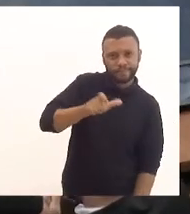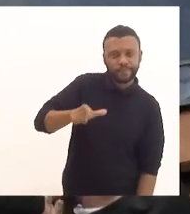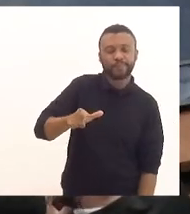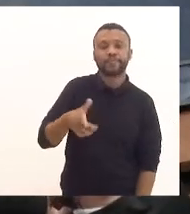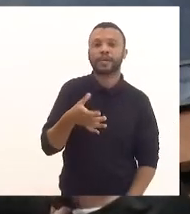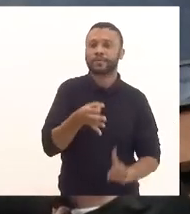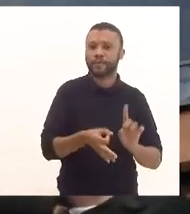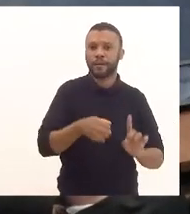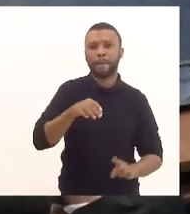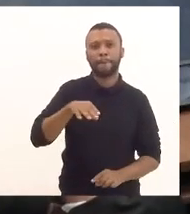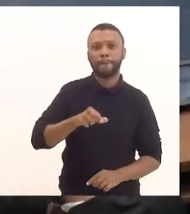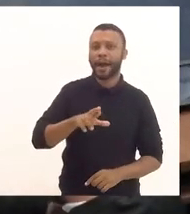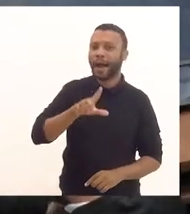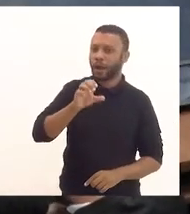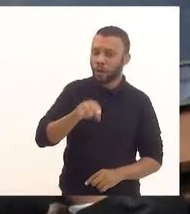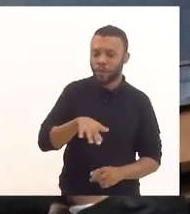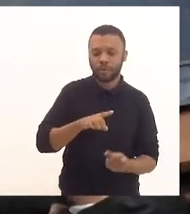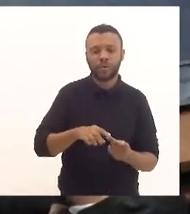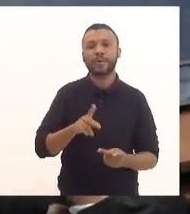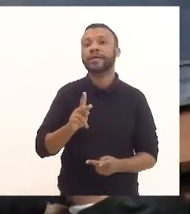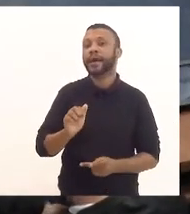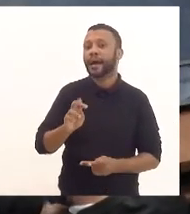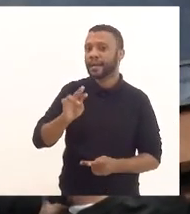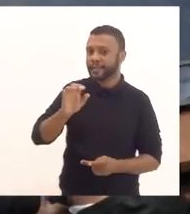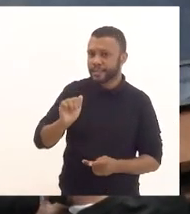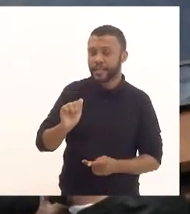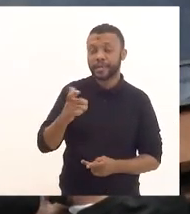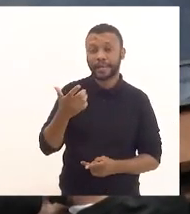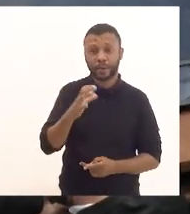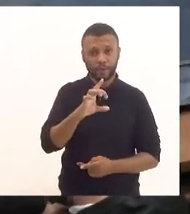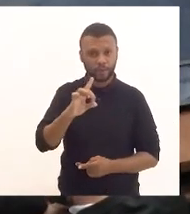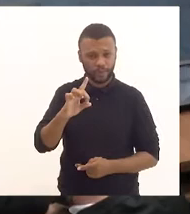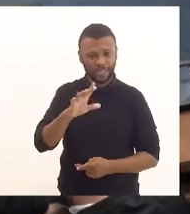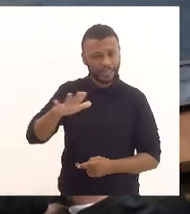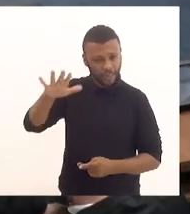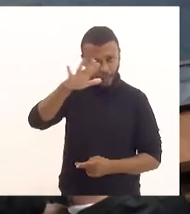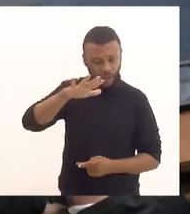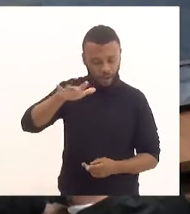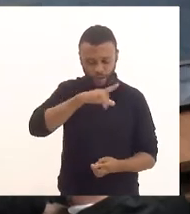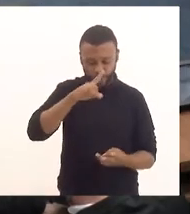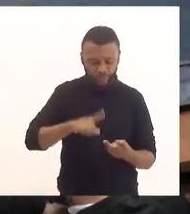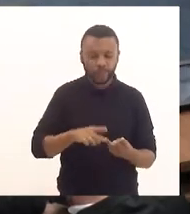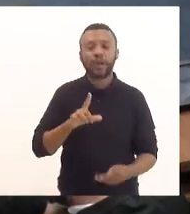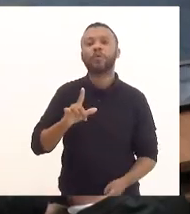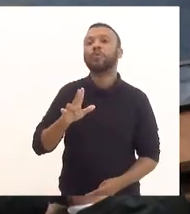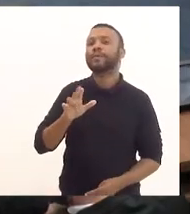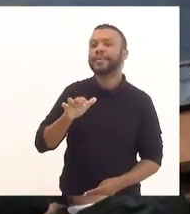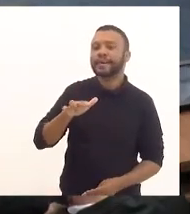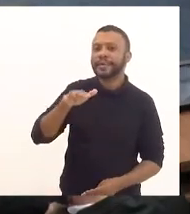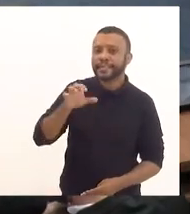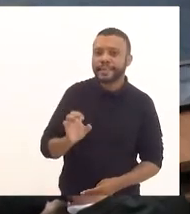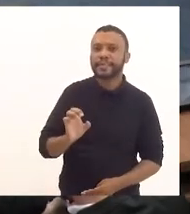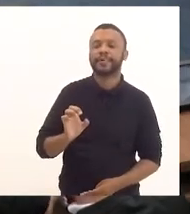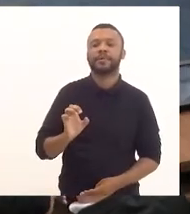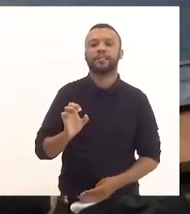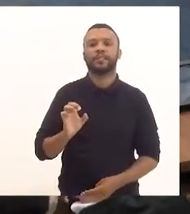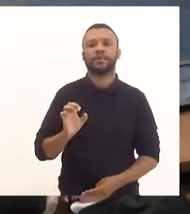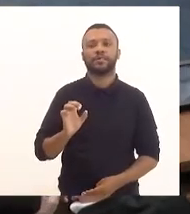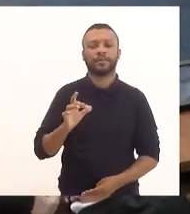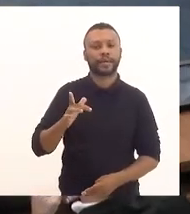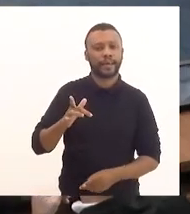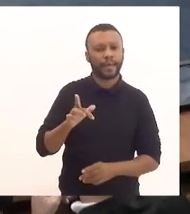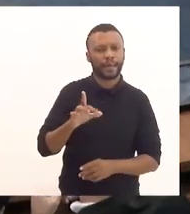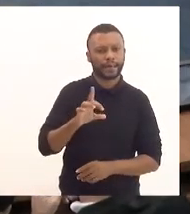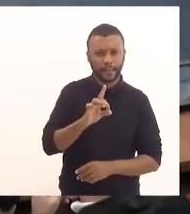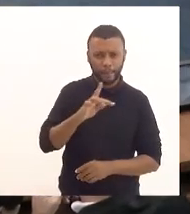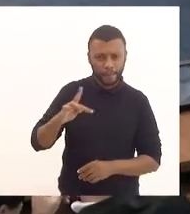perguntou Marlo Barcelos defensor público caixa Varela corregedora-geral da Defensoria Pública Luciane e se ela